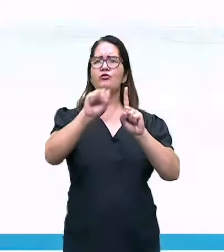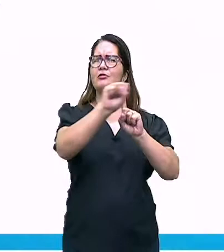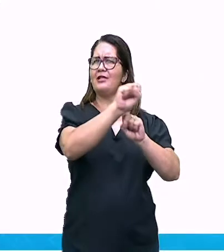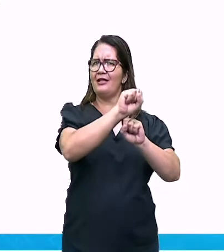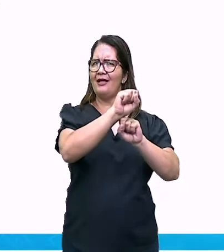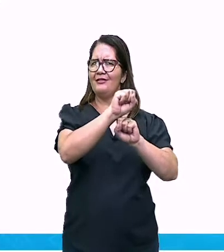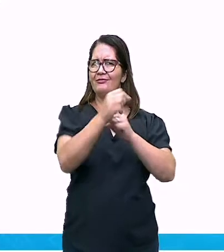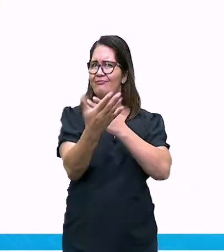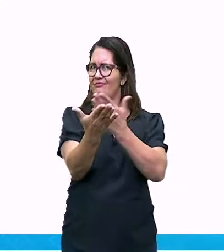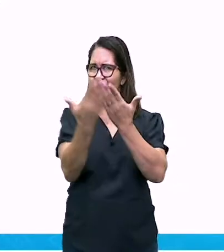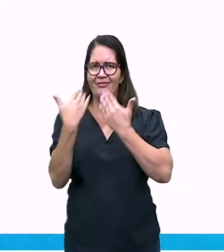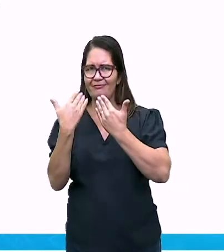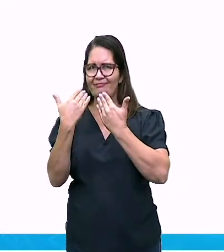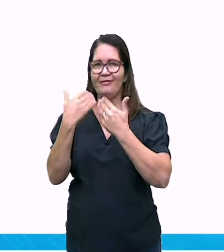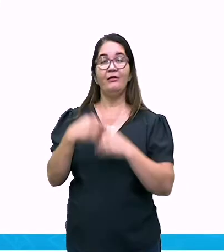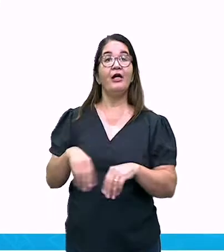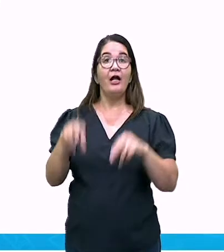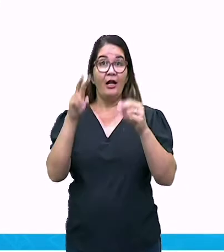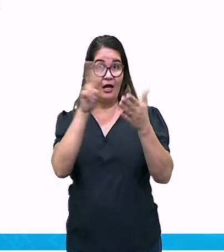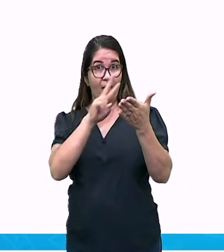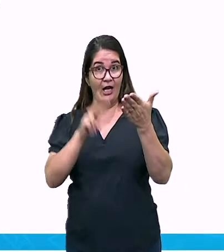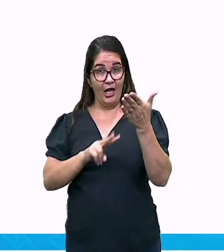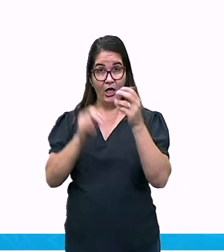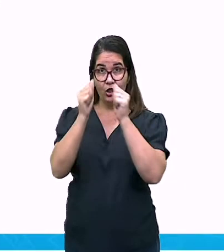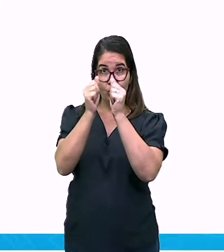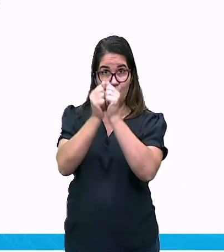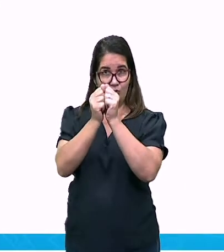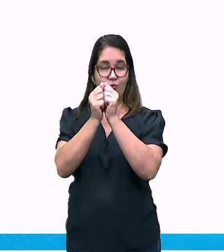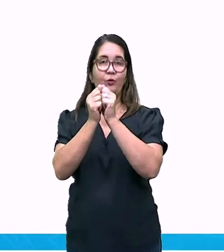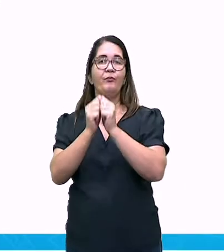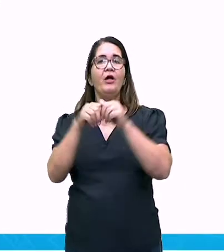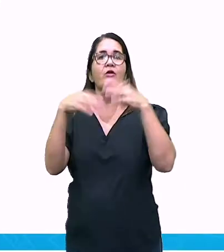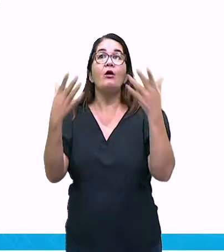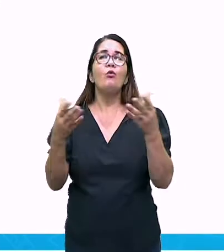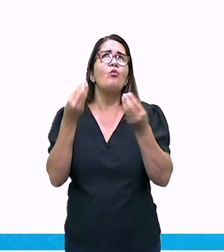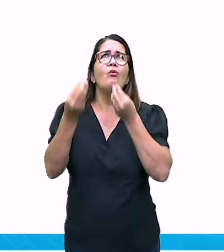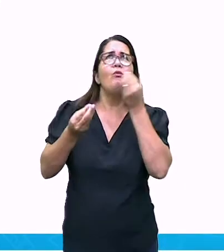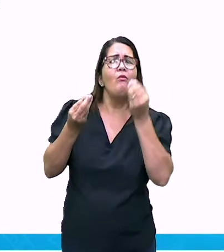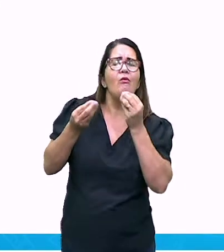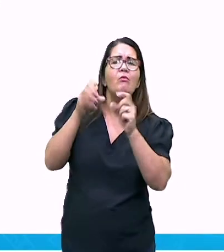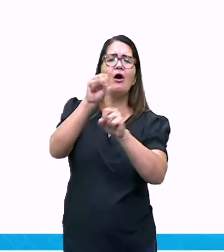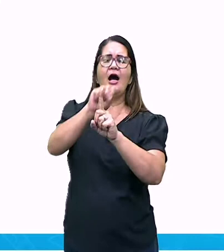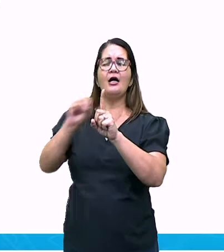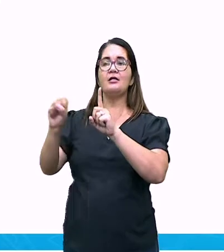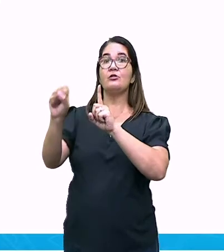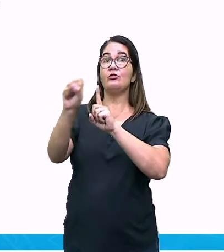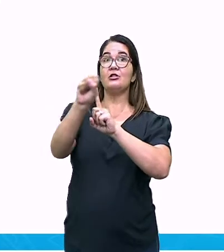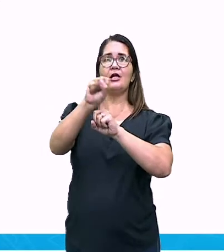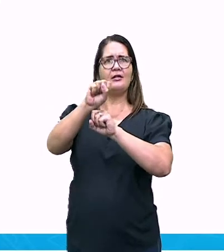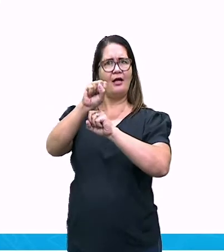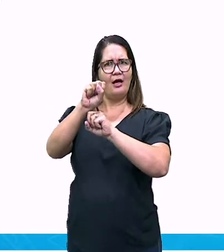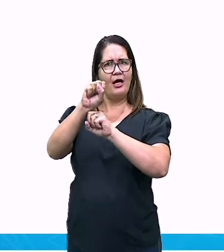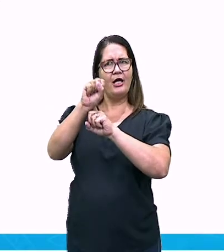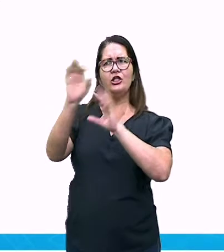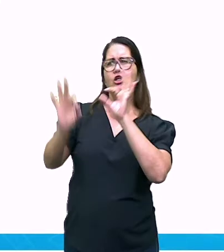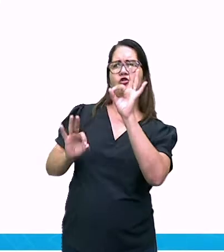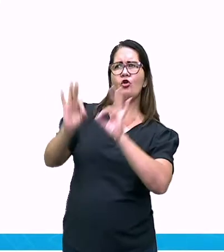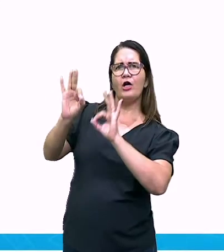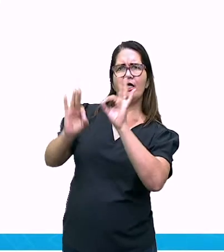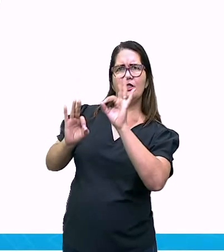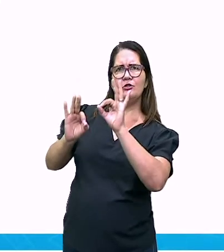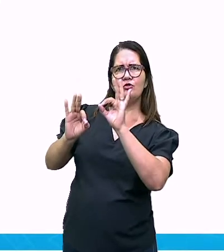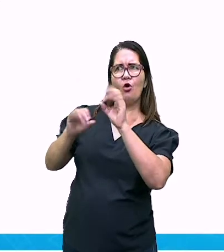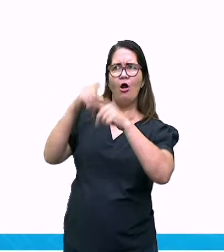Faça a leitura junto comigo. Formas de organização da sociedade. Para nos organizarmos,